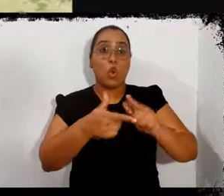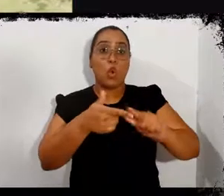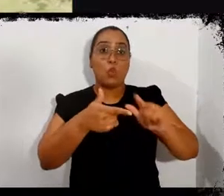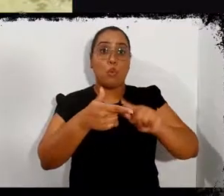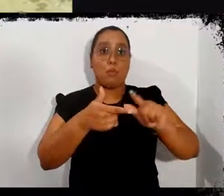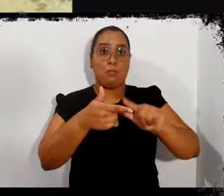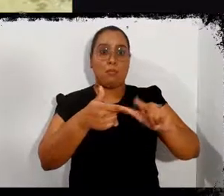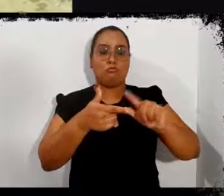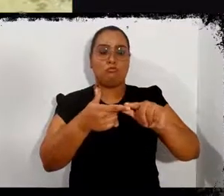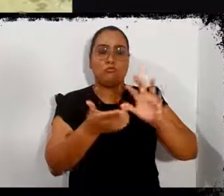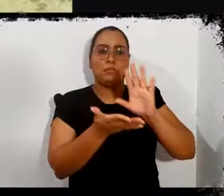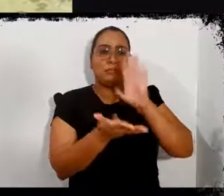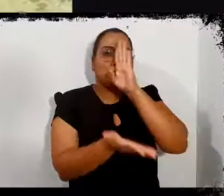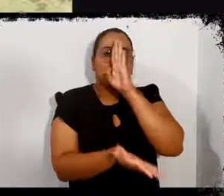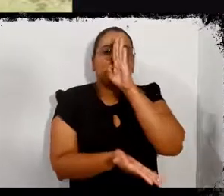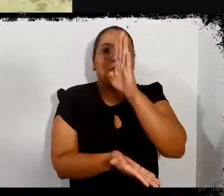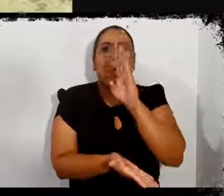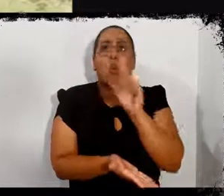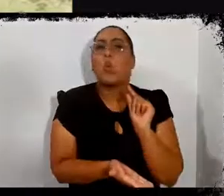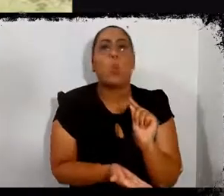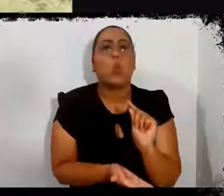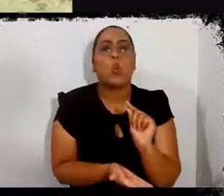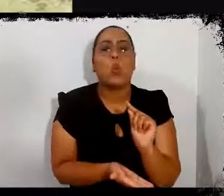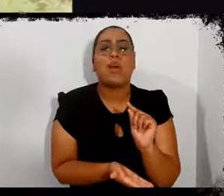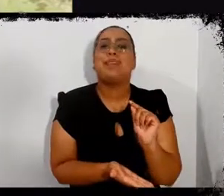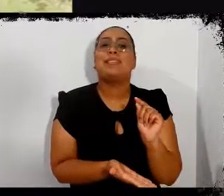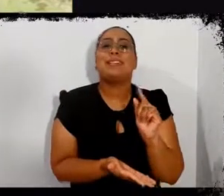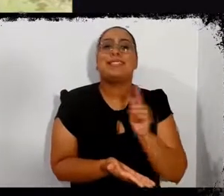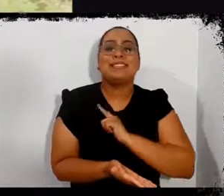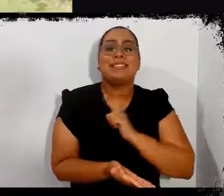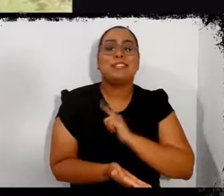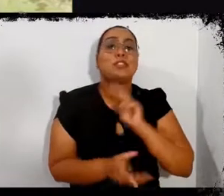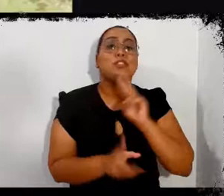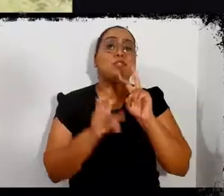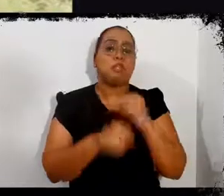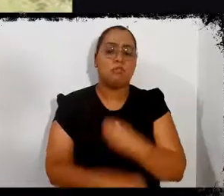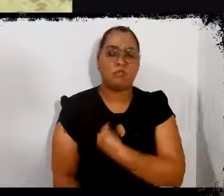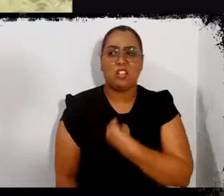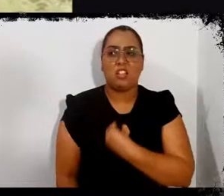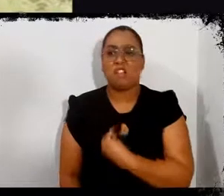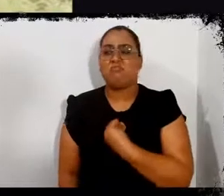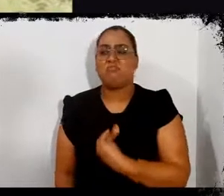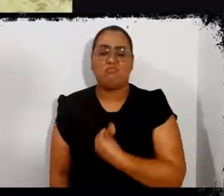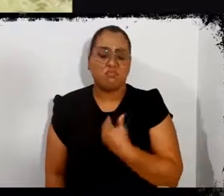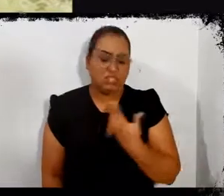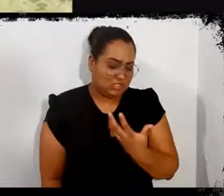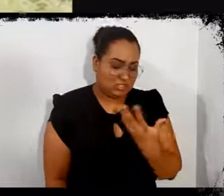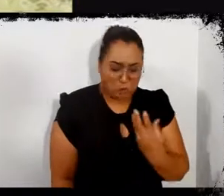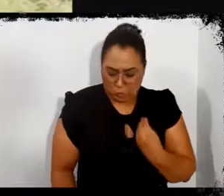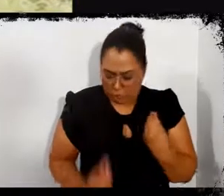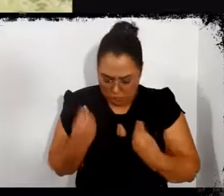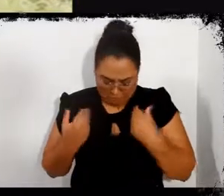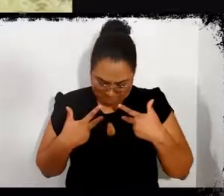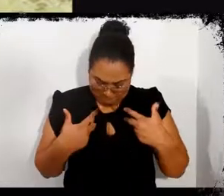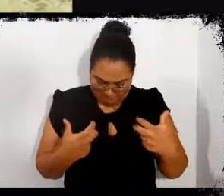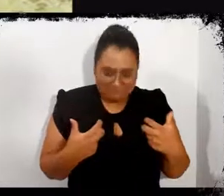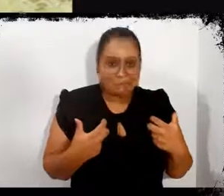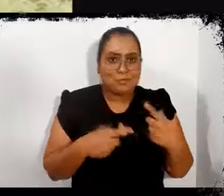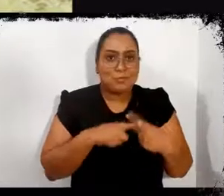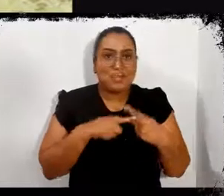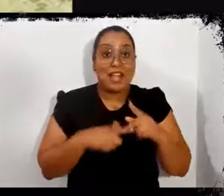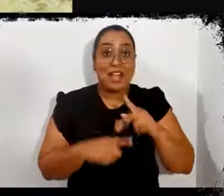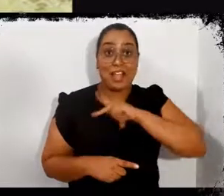Uma constante são os obstáculos, as provas e os enfrentamentos